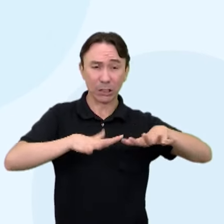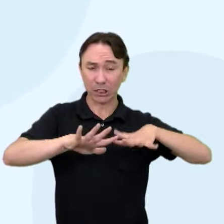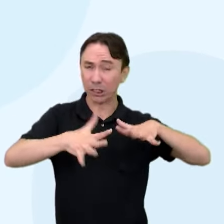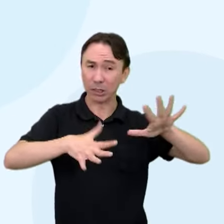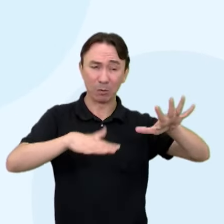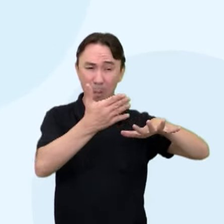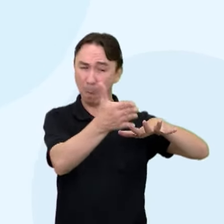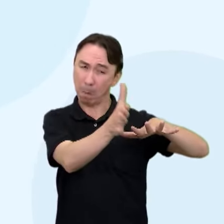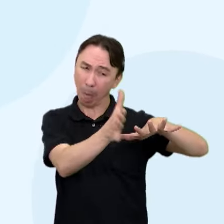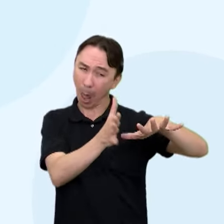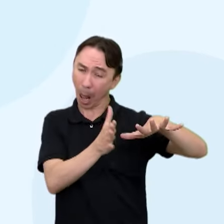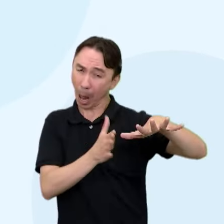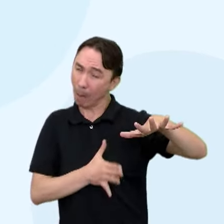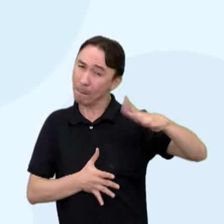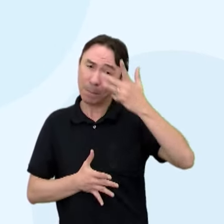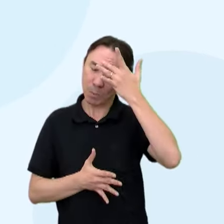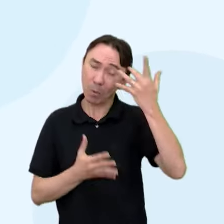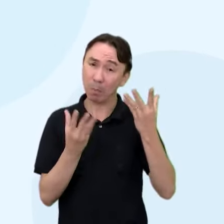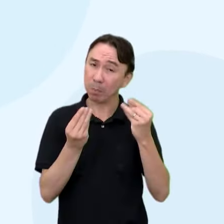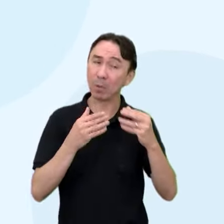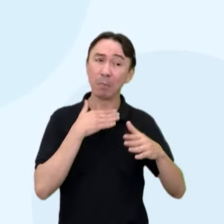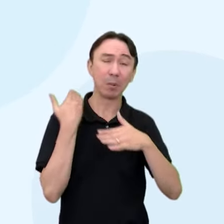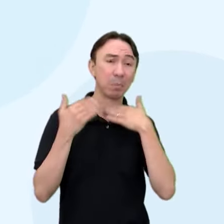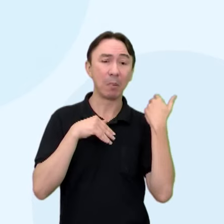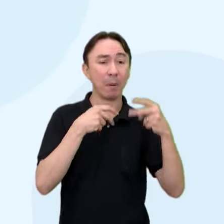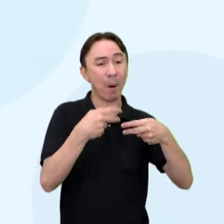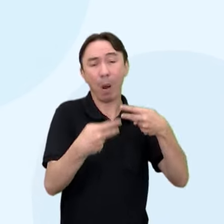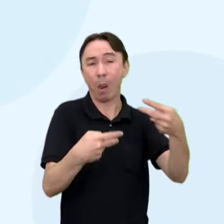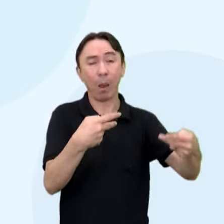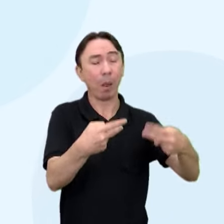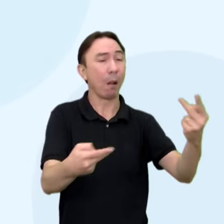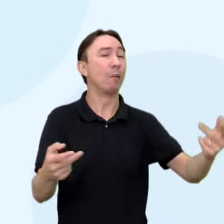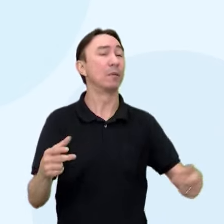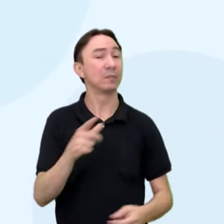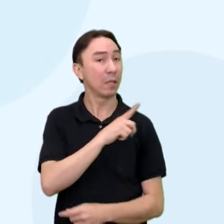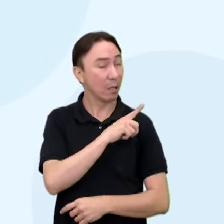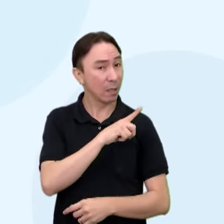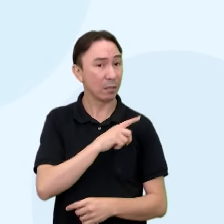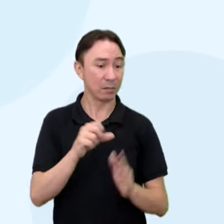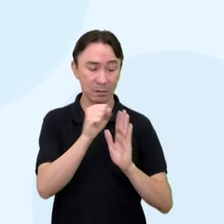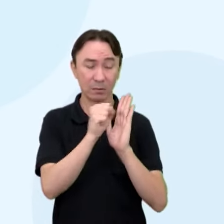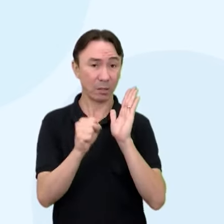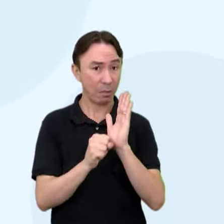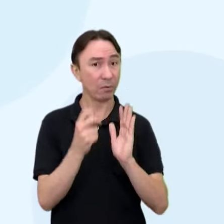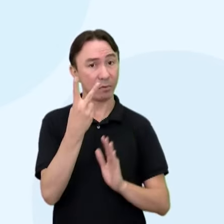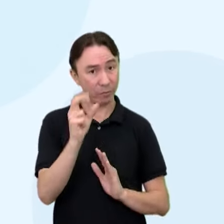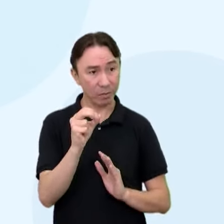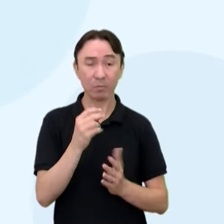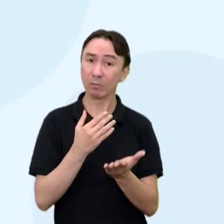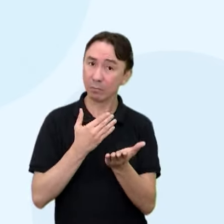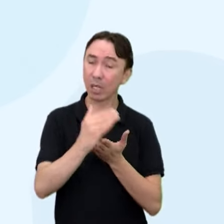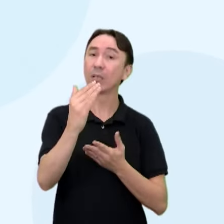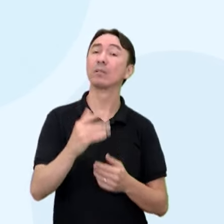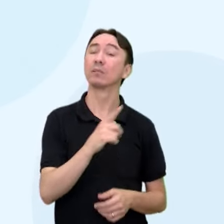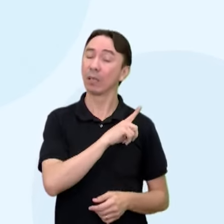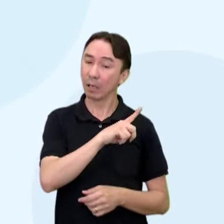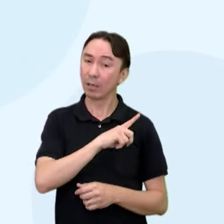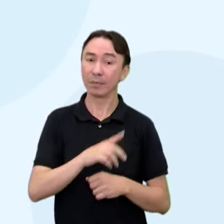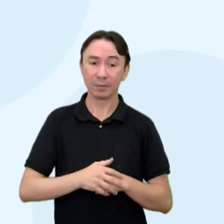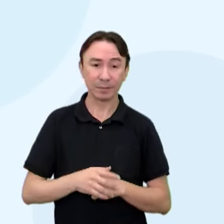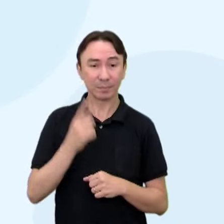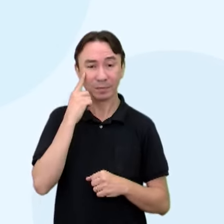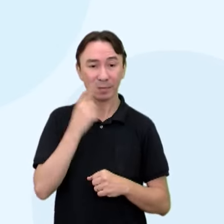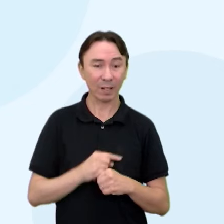milhares de pessoas, né? Depois teve outros tremores. Então vejam, todas essas setinhas aí estão mostrando se elas estão